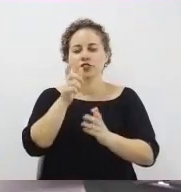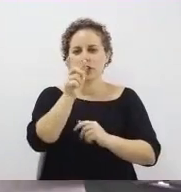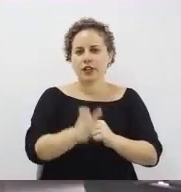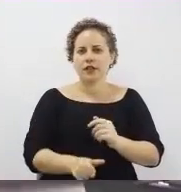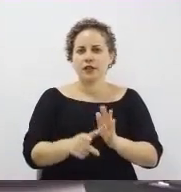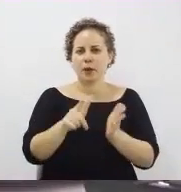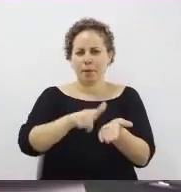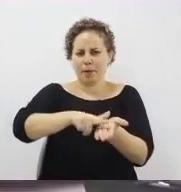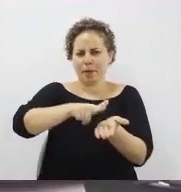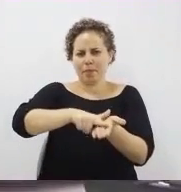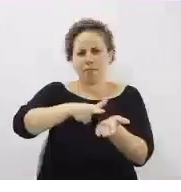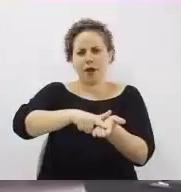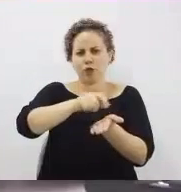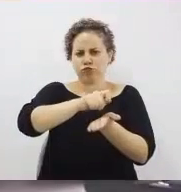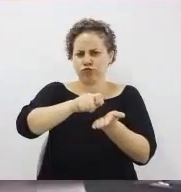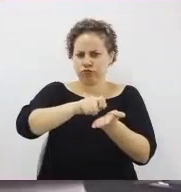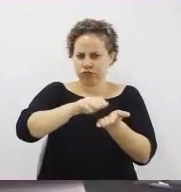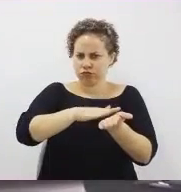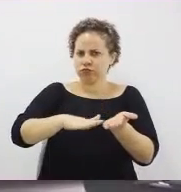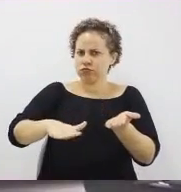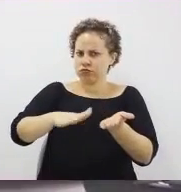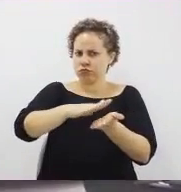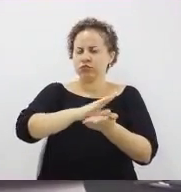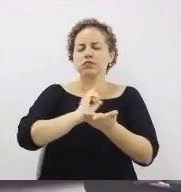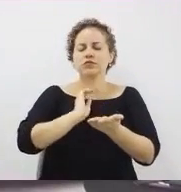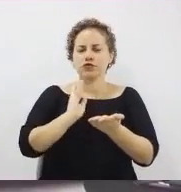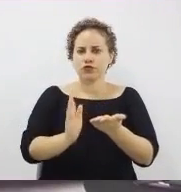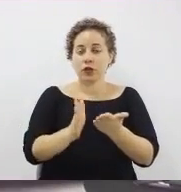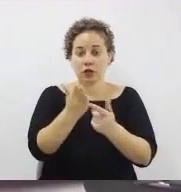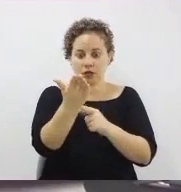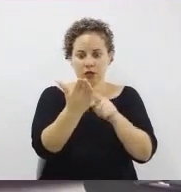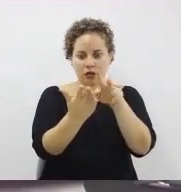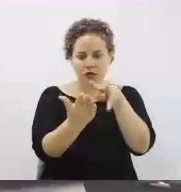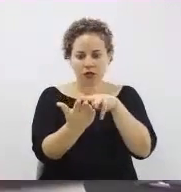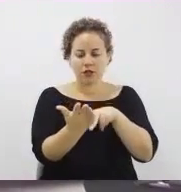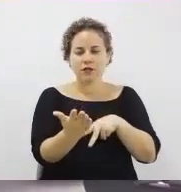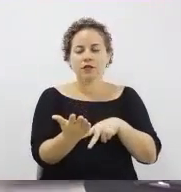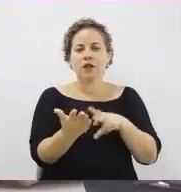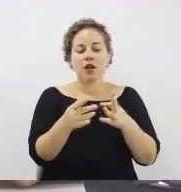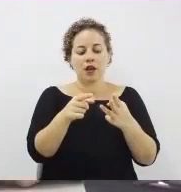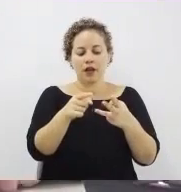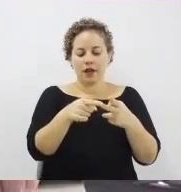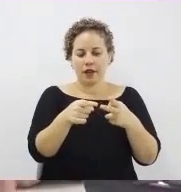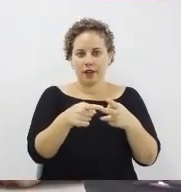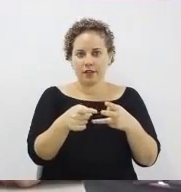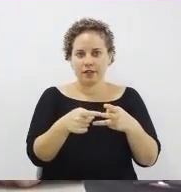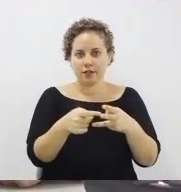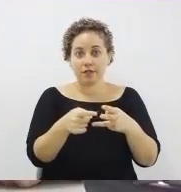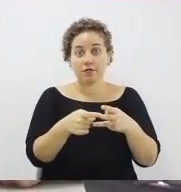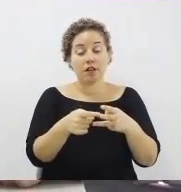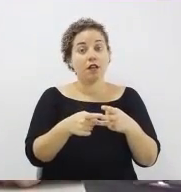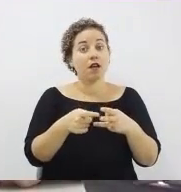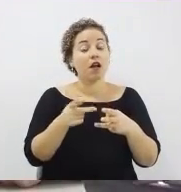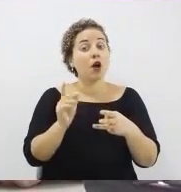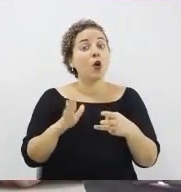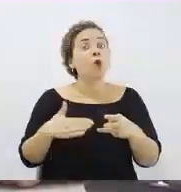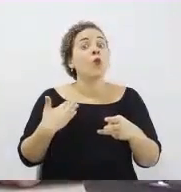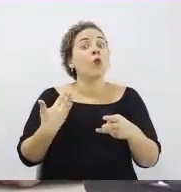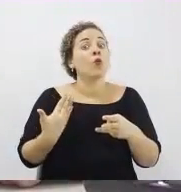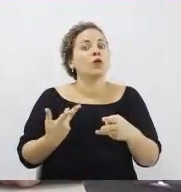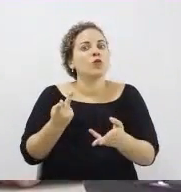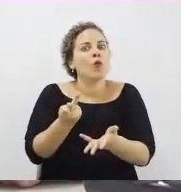escrita posta nas mãos dos clientes. Já os elementos de transação são aqueles que fazem parte do momento